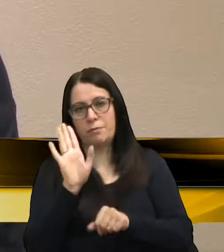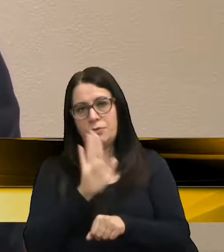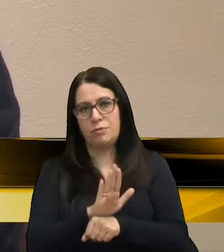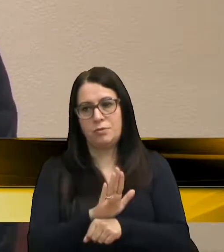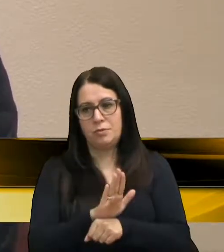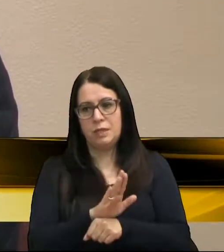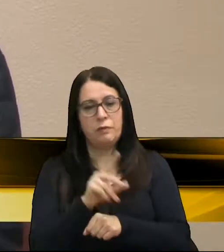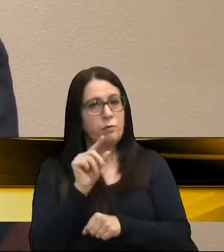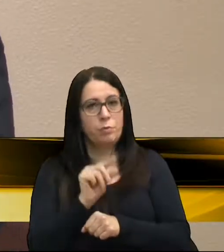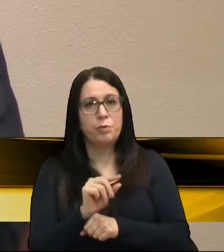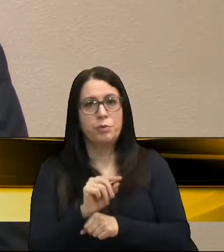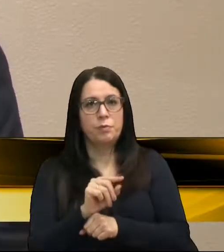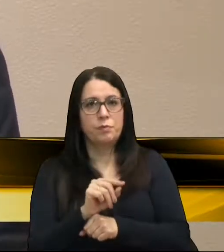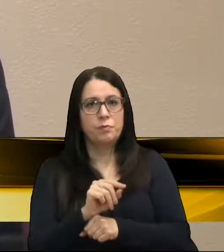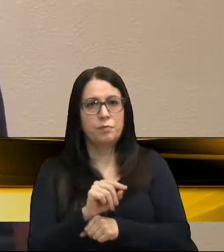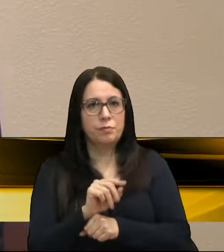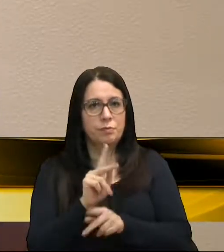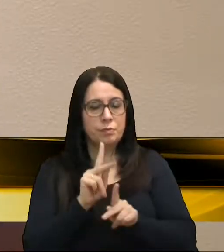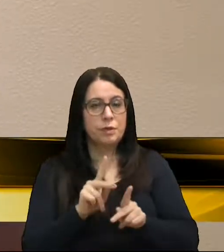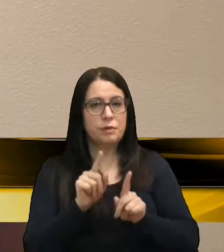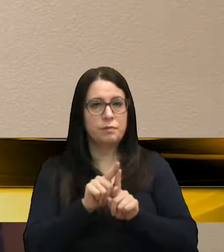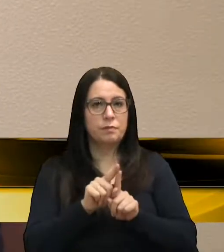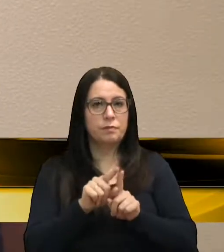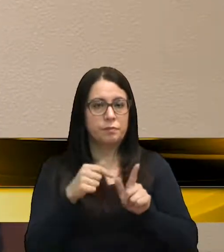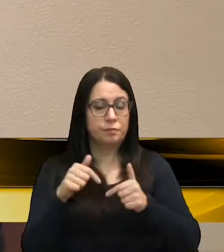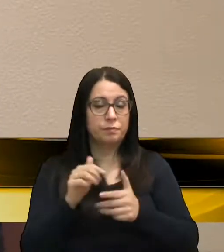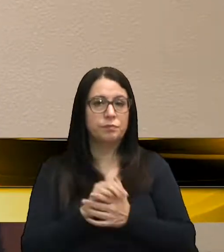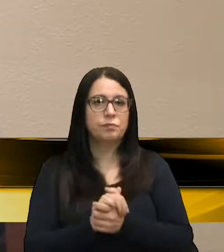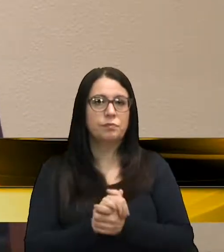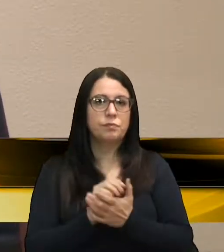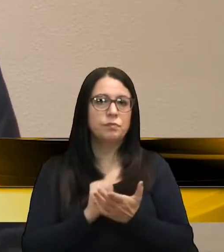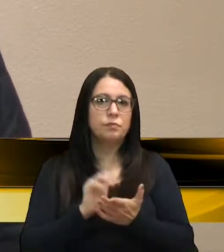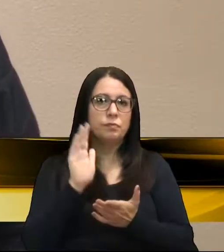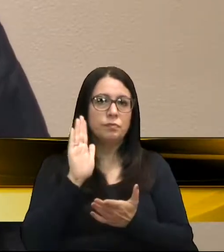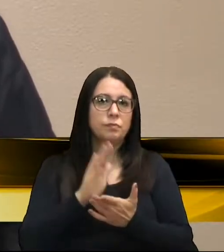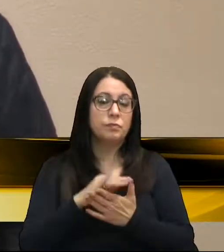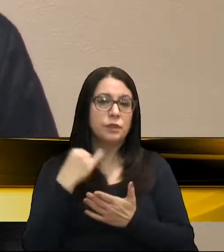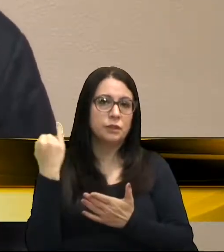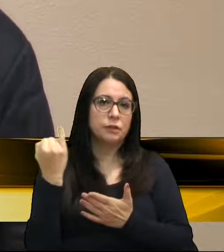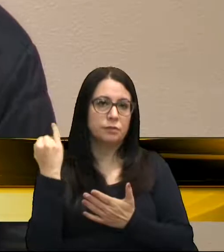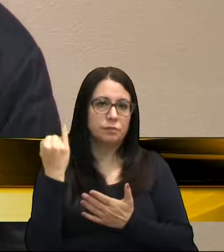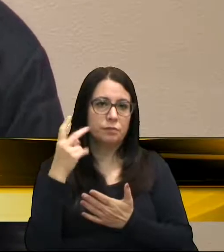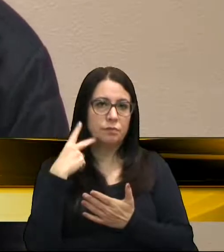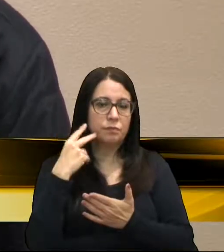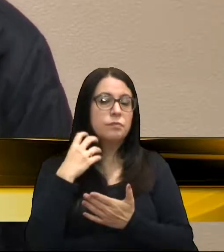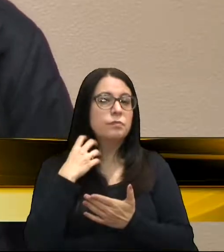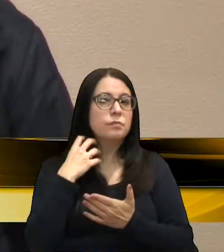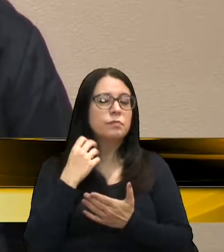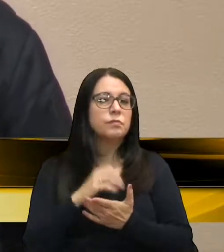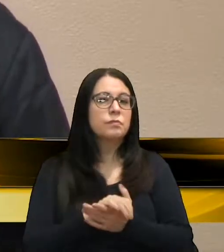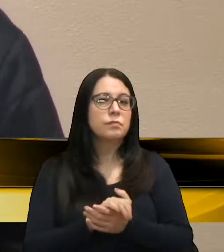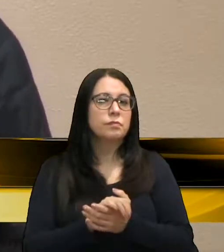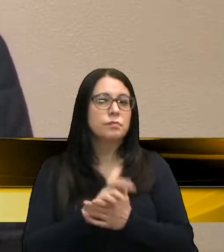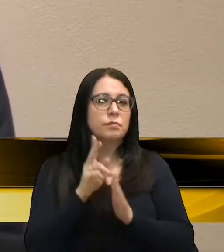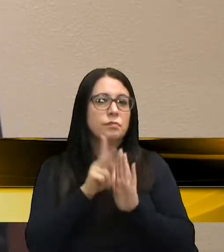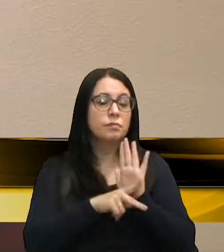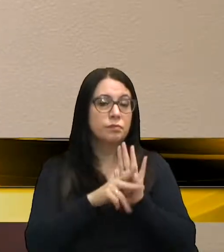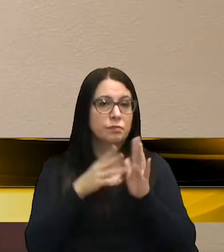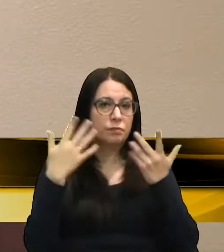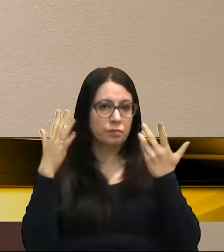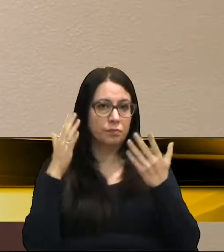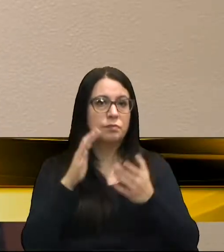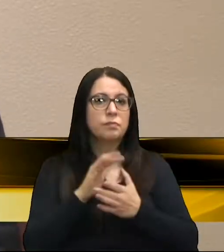não foi pouco, que junta esse pessoal, o que esse pessoal trabalha, né? Então, assim, a importância, vereador Daneluz, pelo seu projeto, parabéns